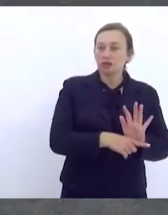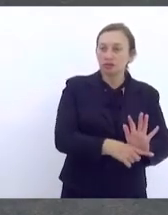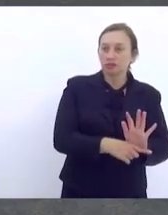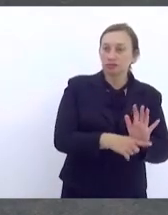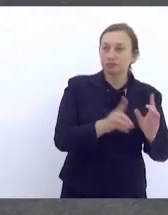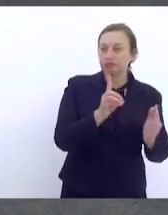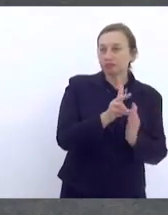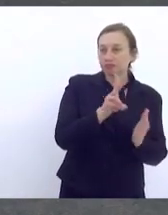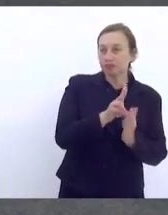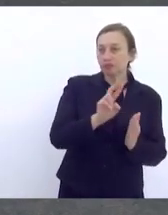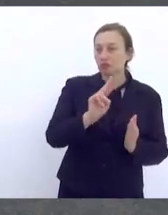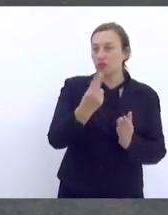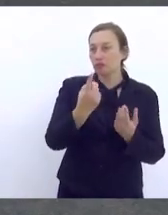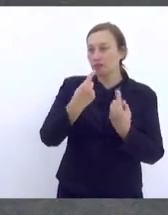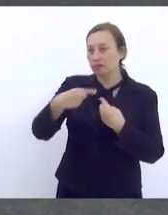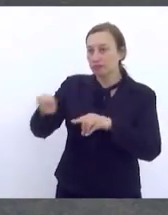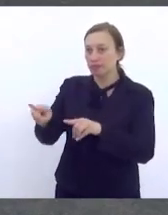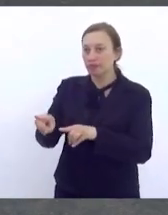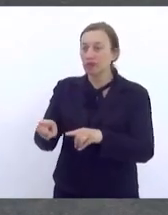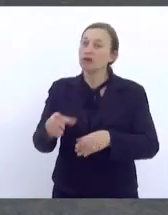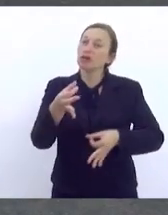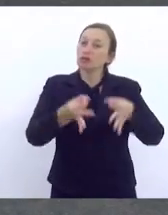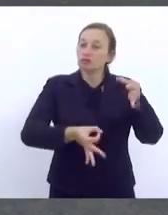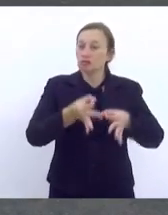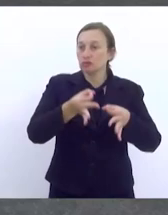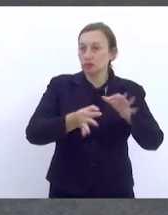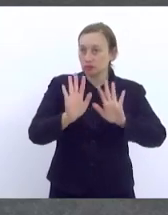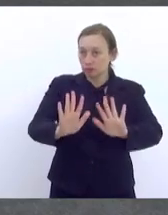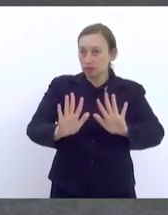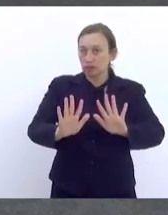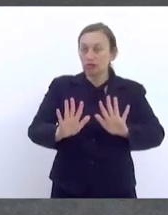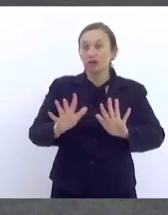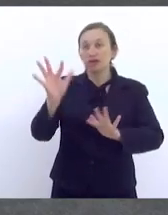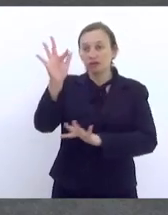Isso é uma questão que é justiça se é Federal